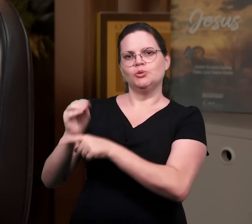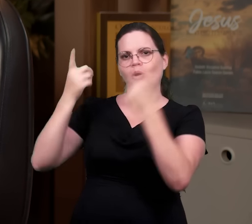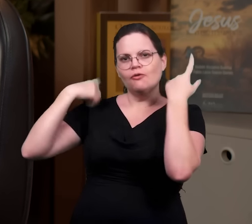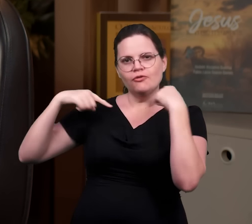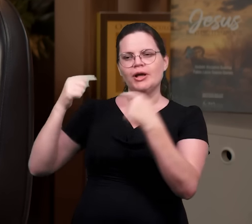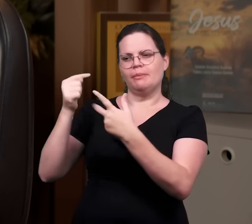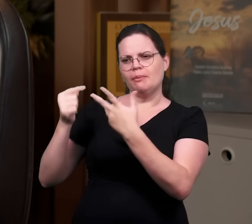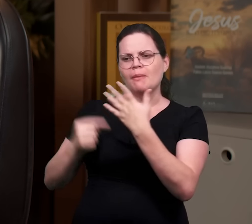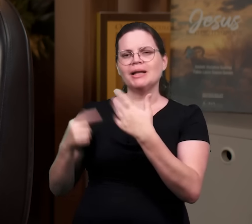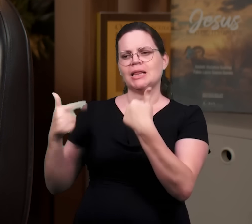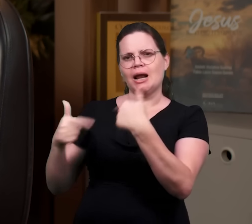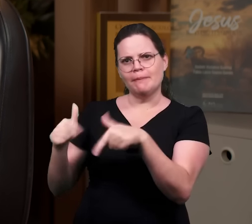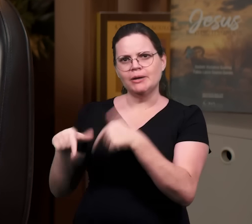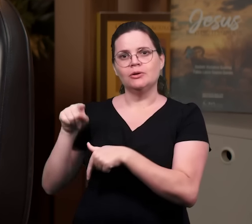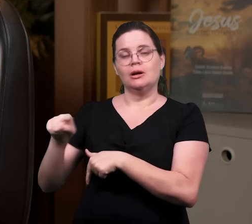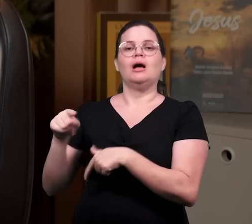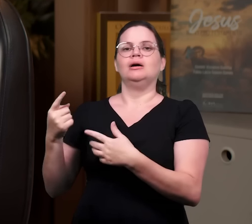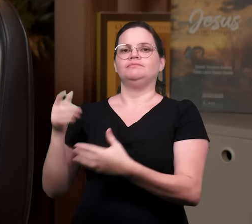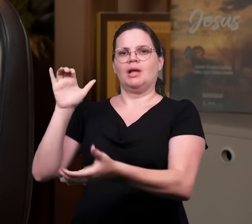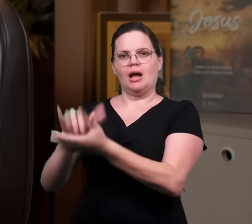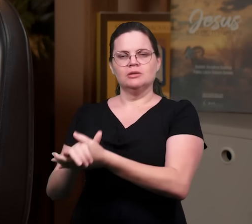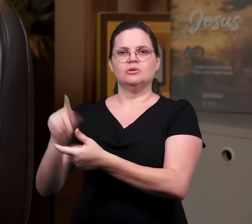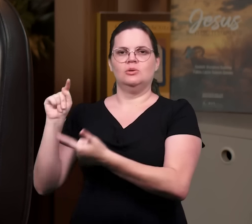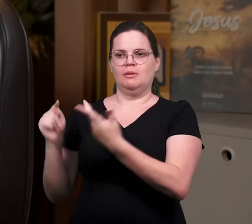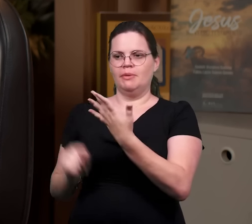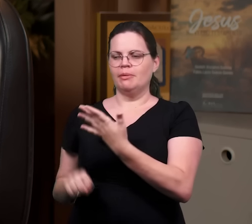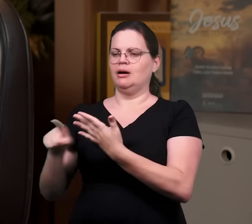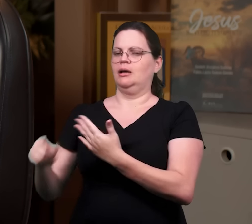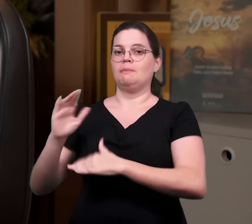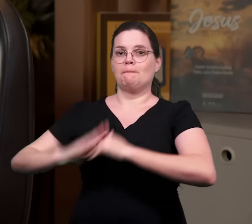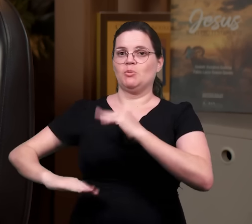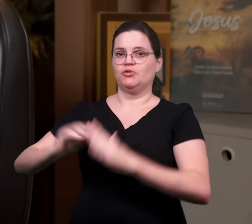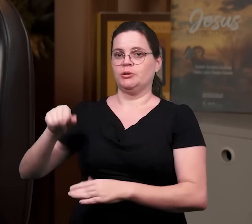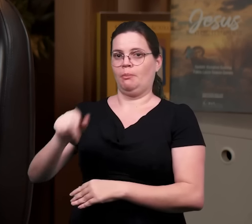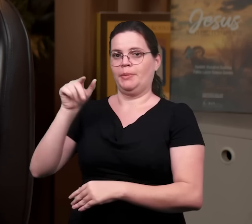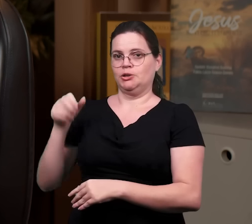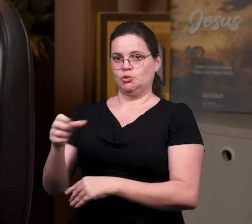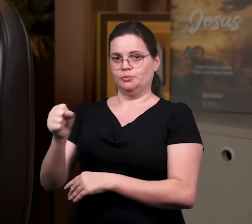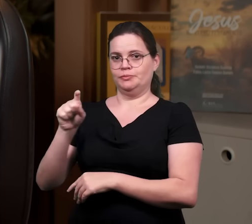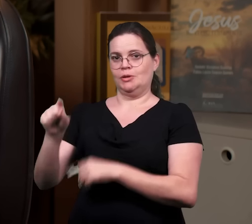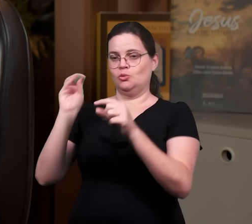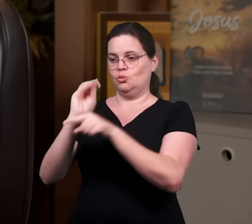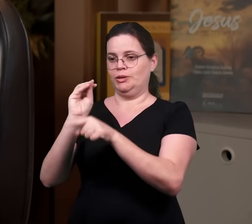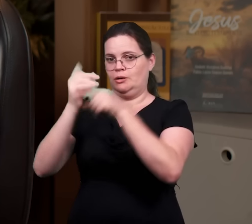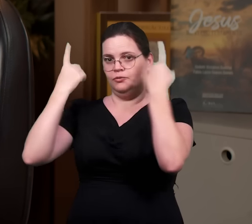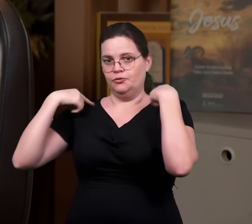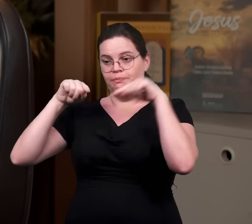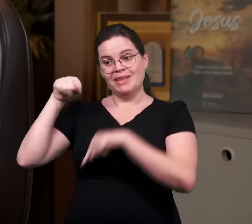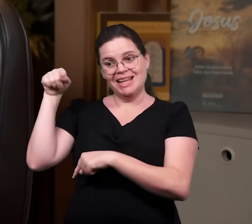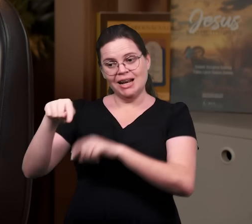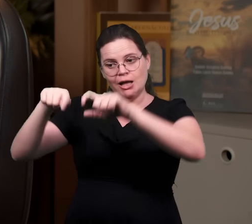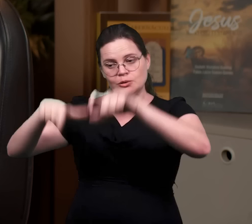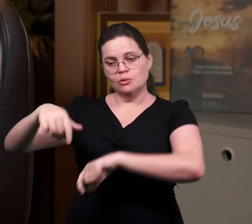o trabalhou, usou a vida dele, ele se tornou ali um pastor de ovelhas, e ali em Midian o Senhor começou a